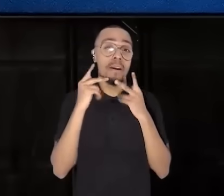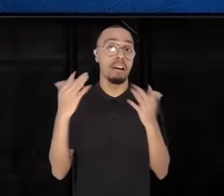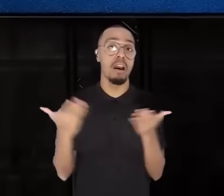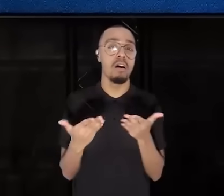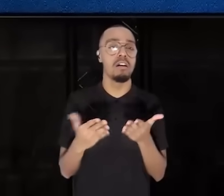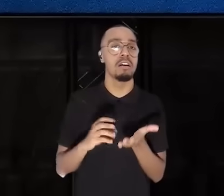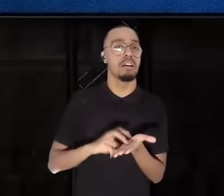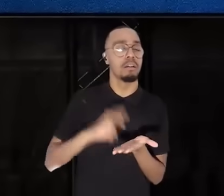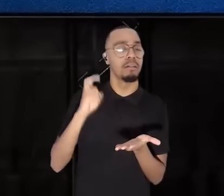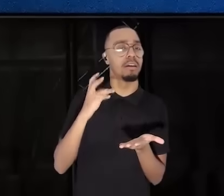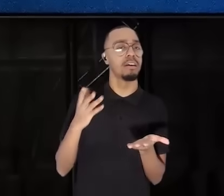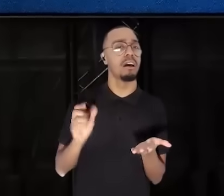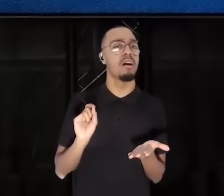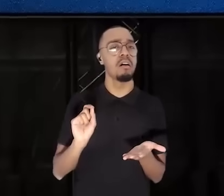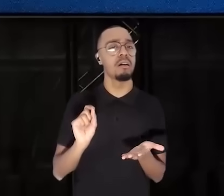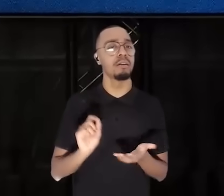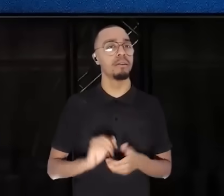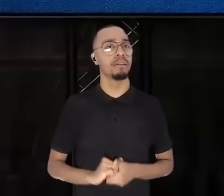nessa manhã